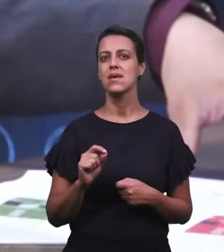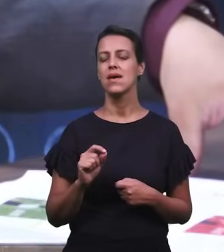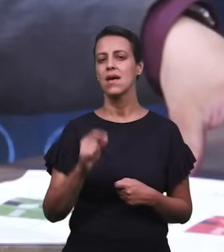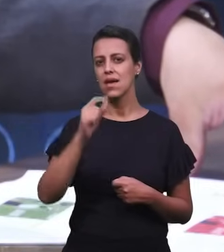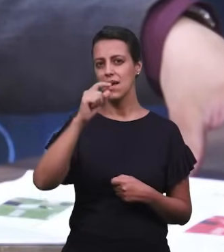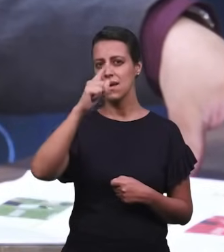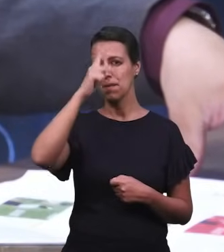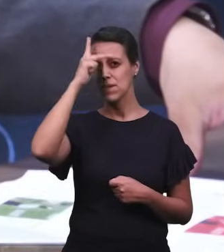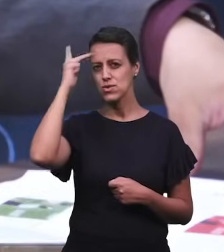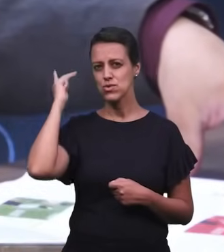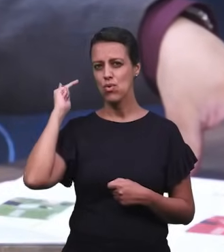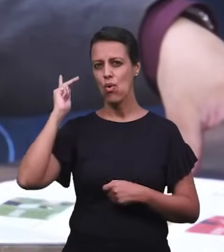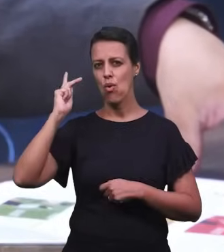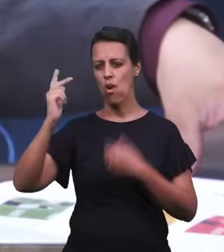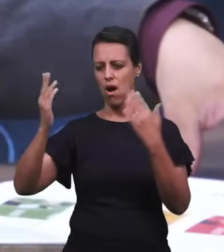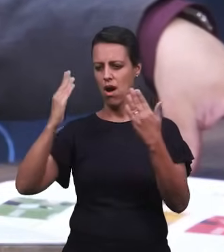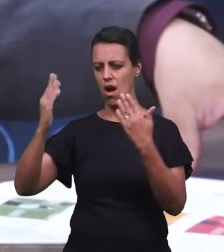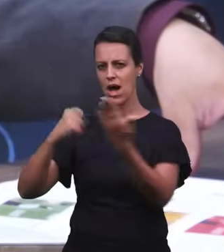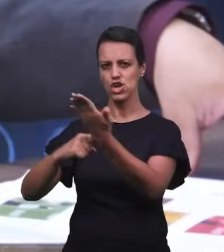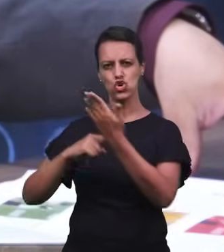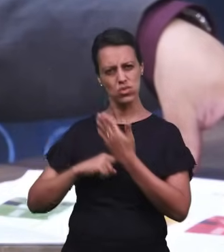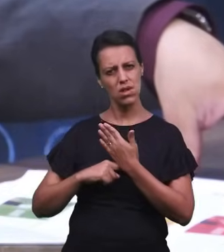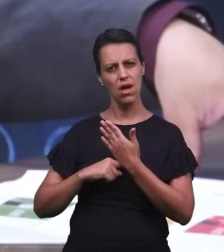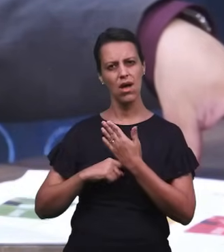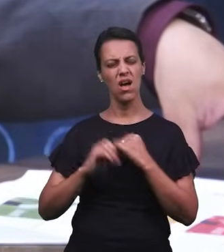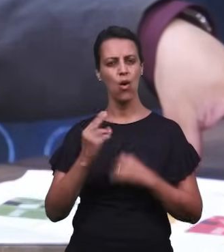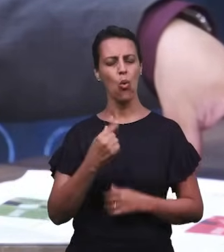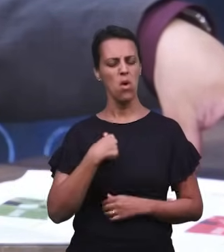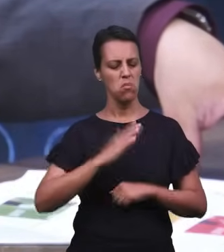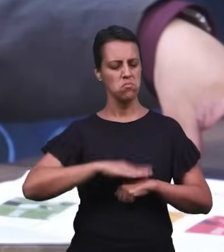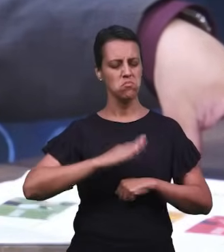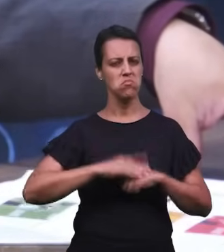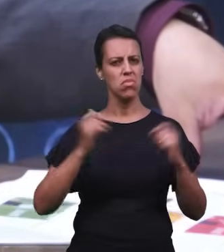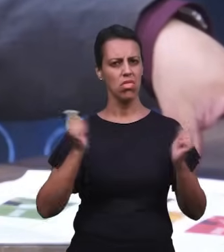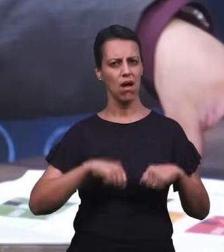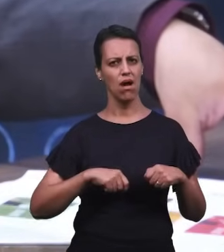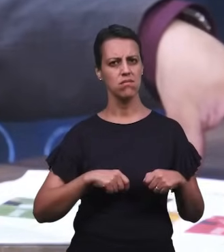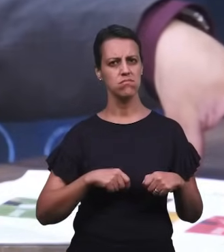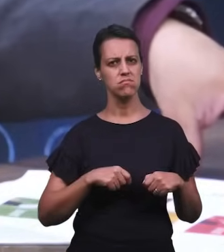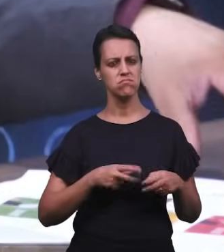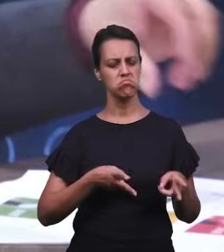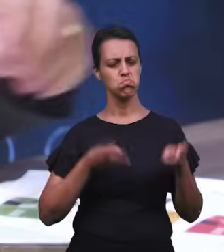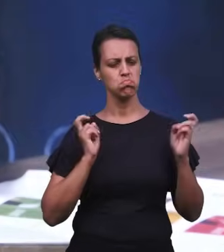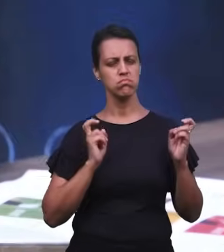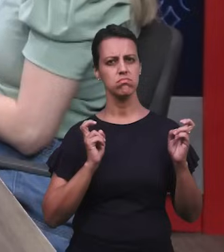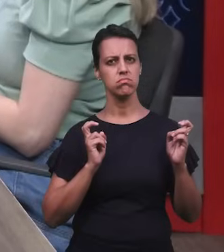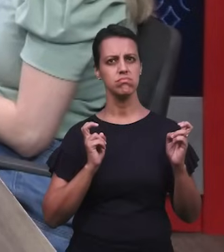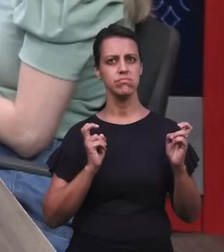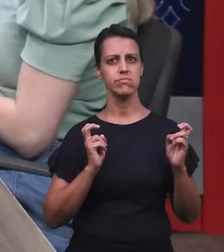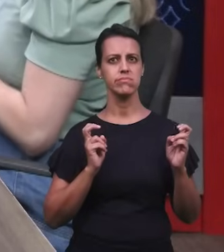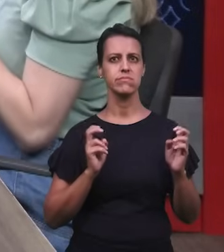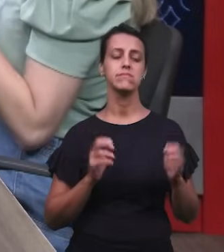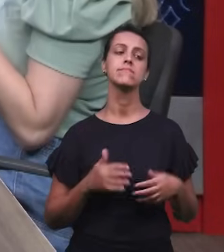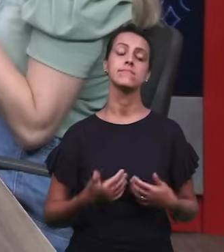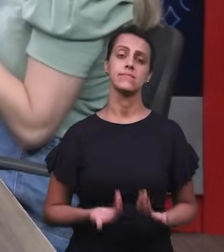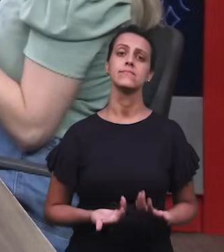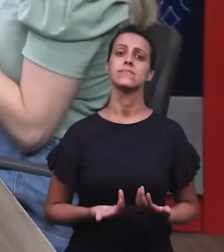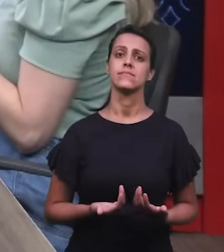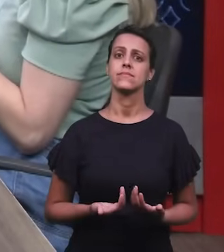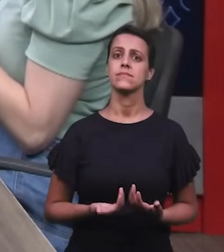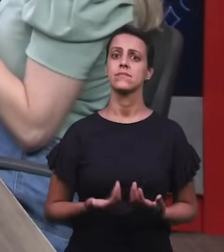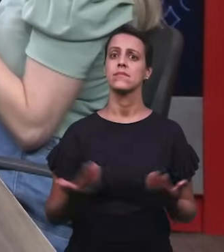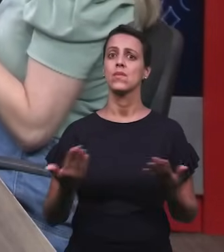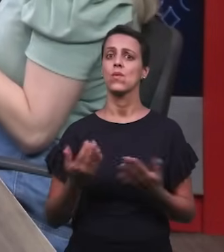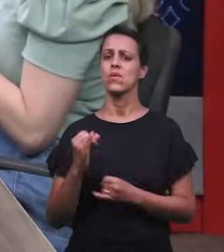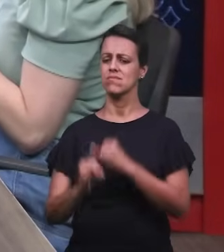auxílio profissional ou ele consegue identificar isso de forma autodidata? É possível. Hoje em dia, na